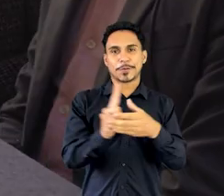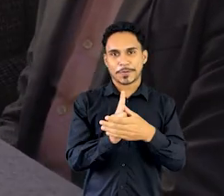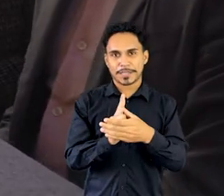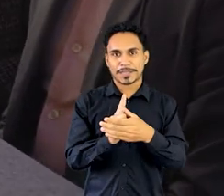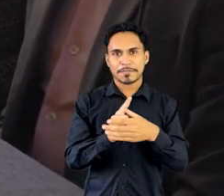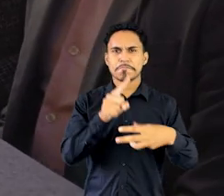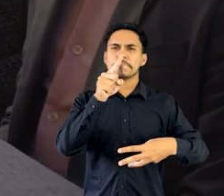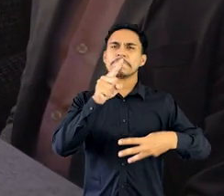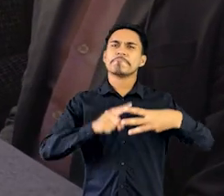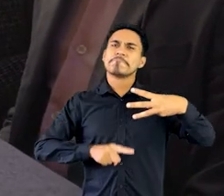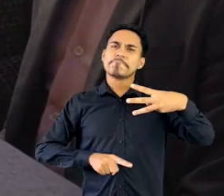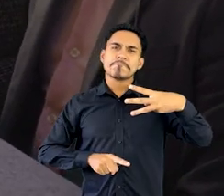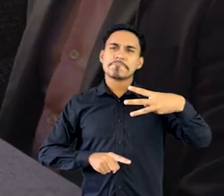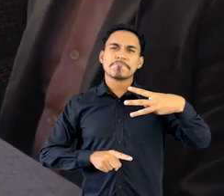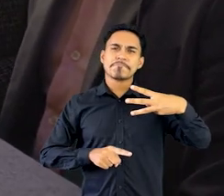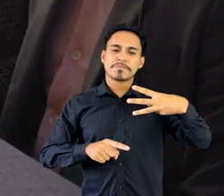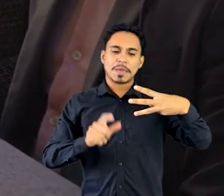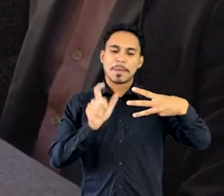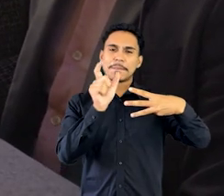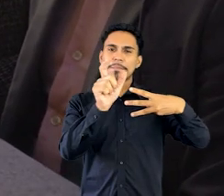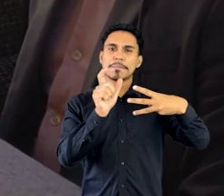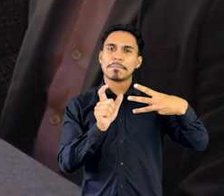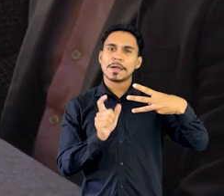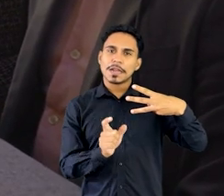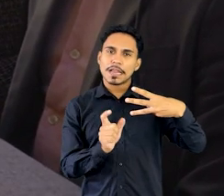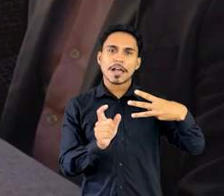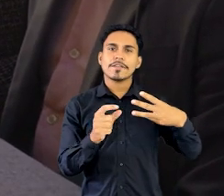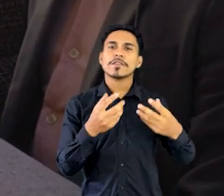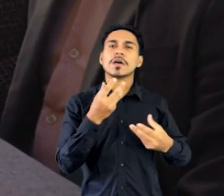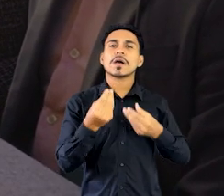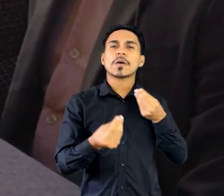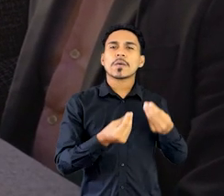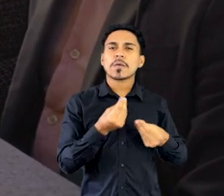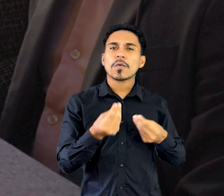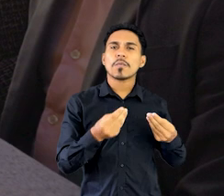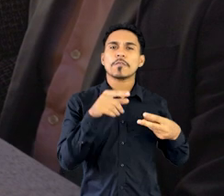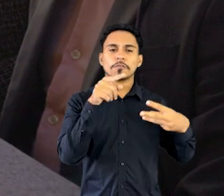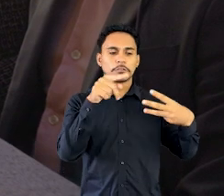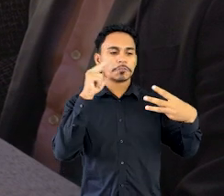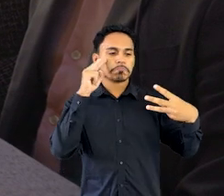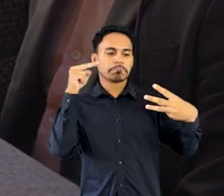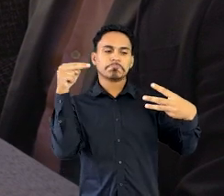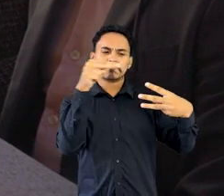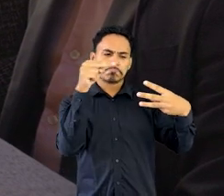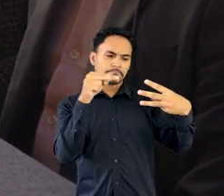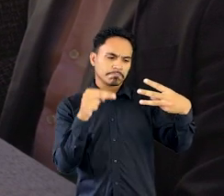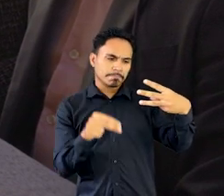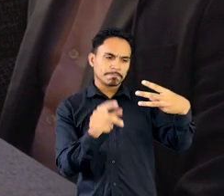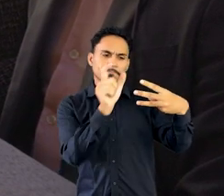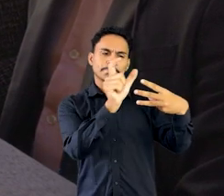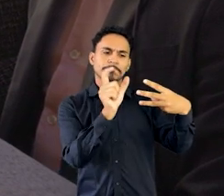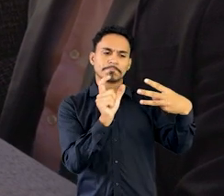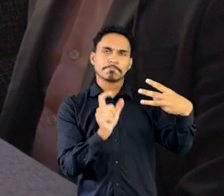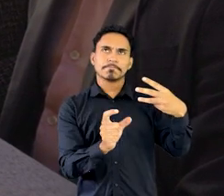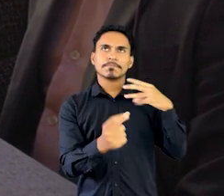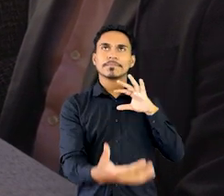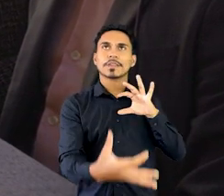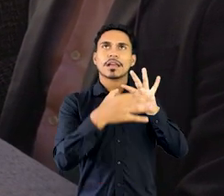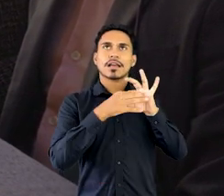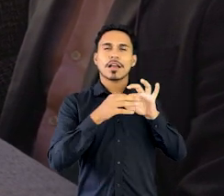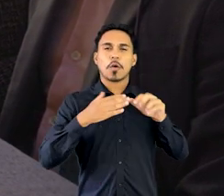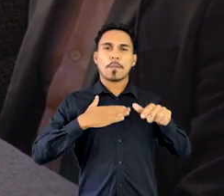legal dentro dessas três palavras né dessas três ações eh como você vê o seu trabalho